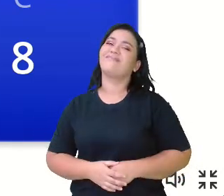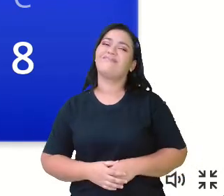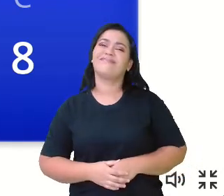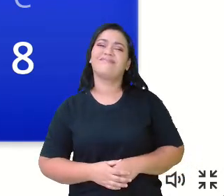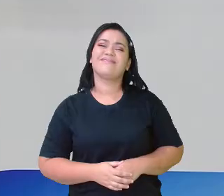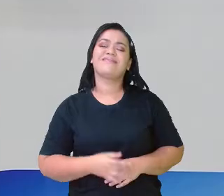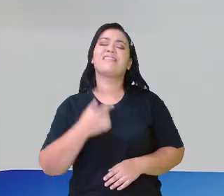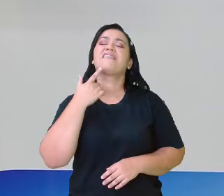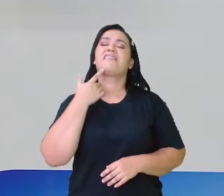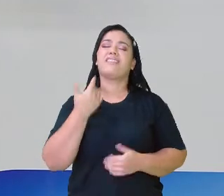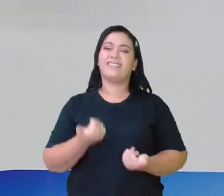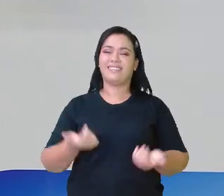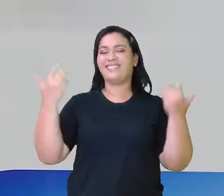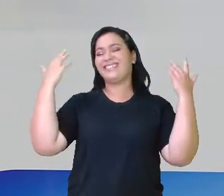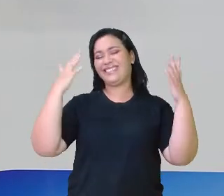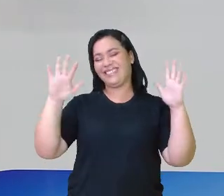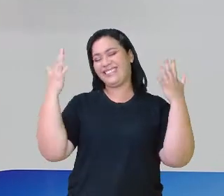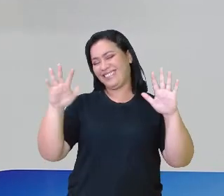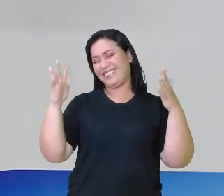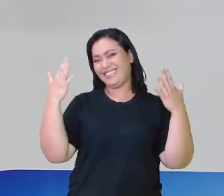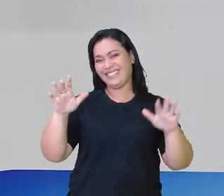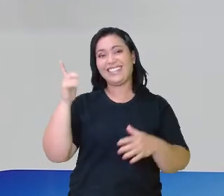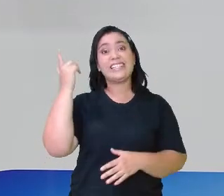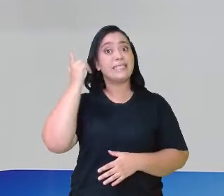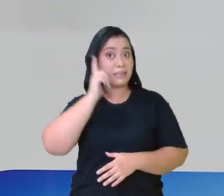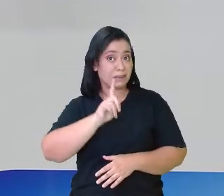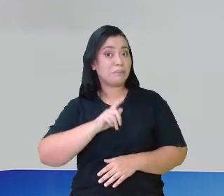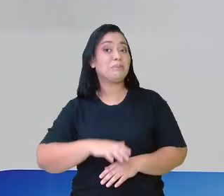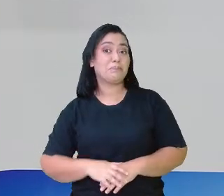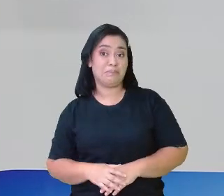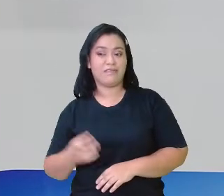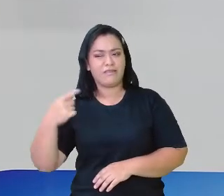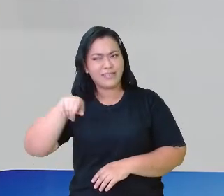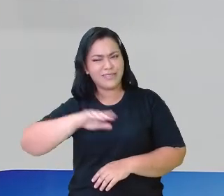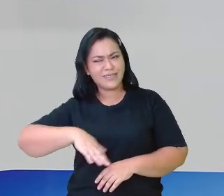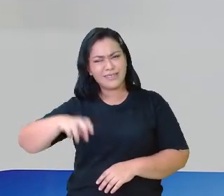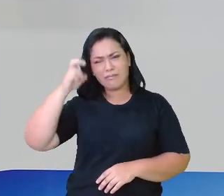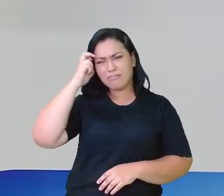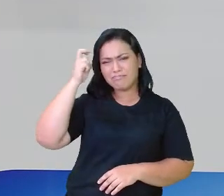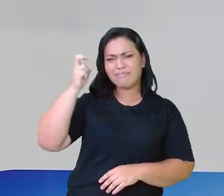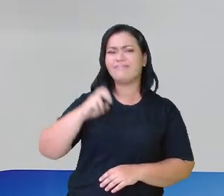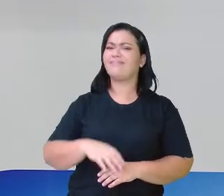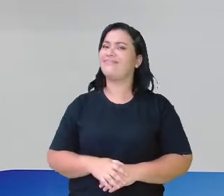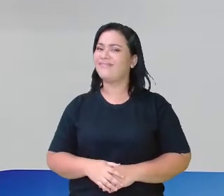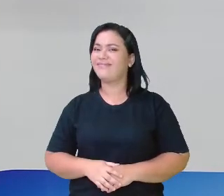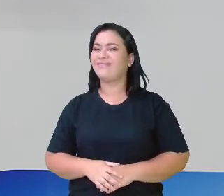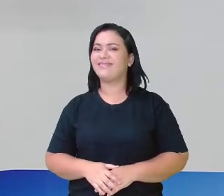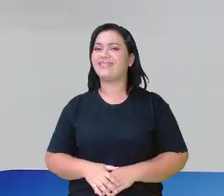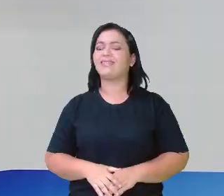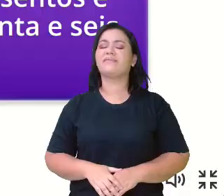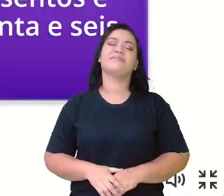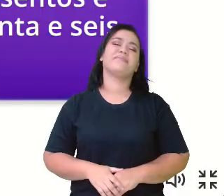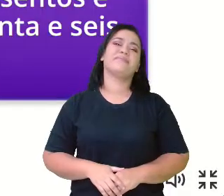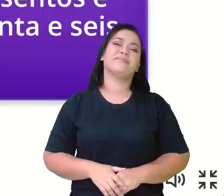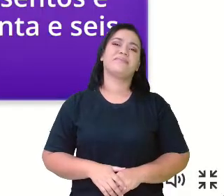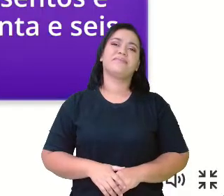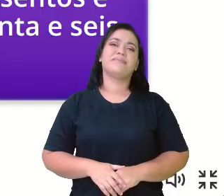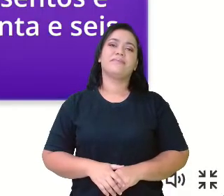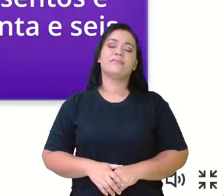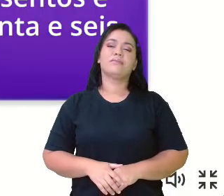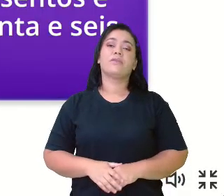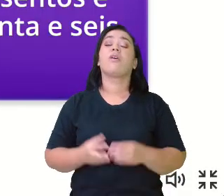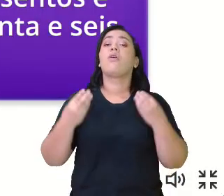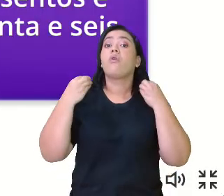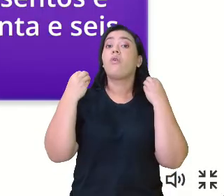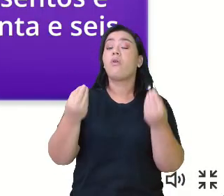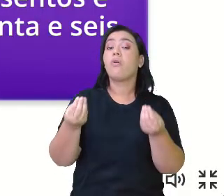pessoal. Opa, acertaram mais um. Esse povo sabe tudo, professora. Vamos embora.